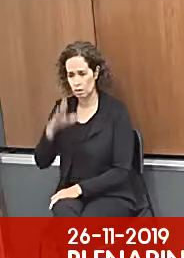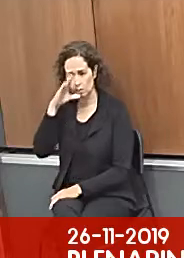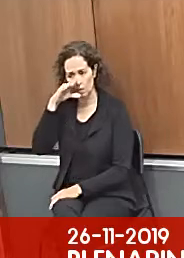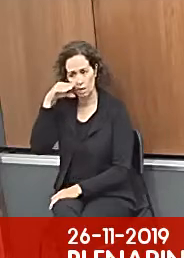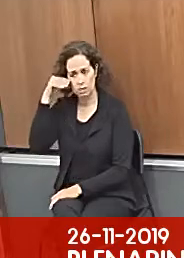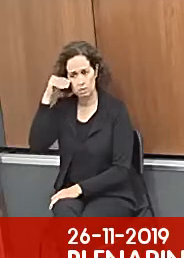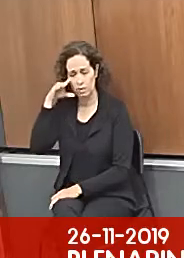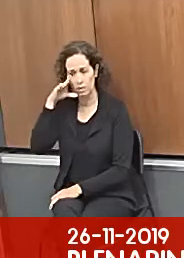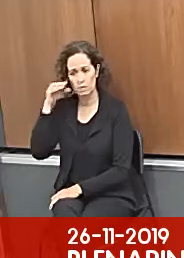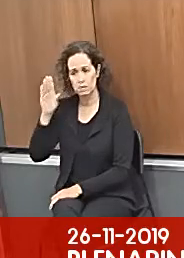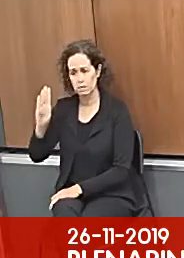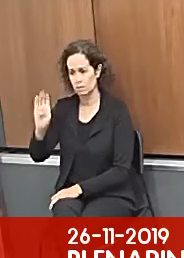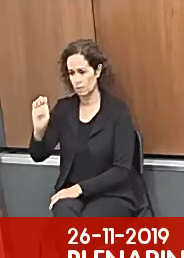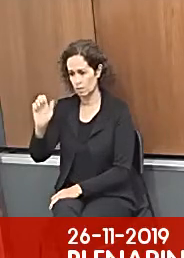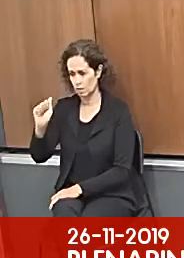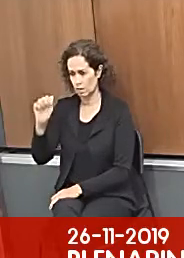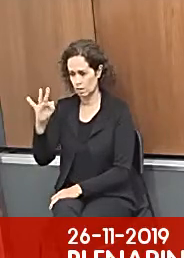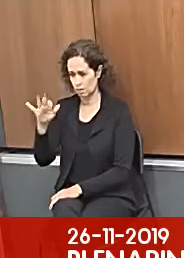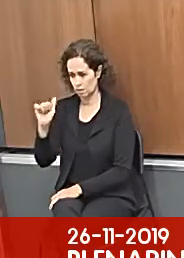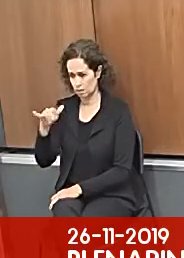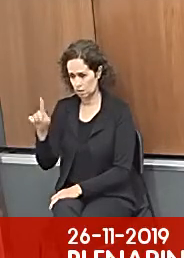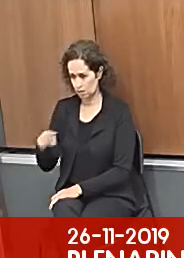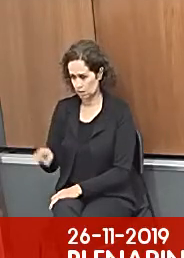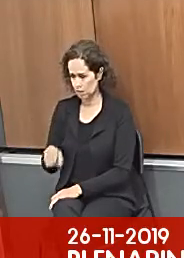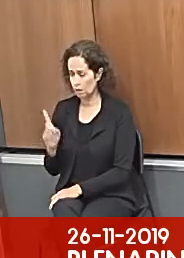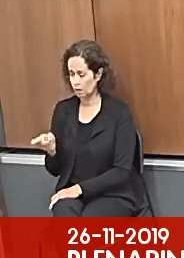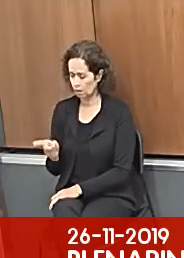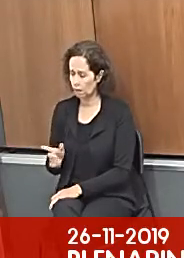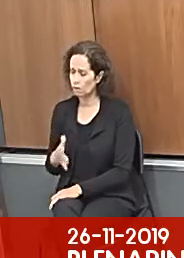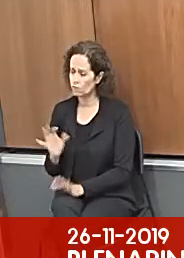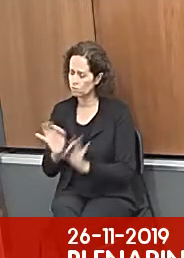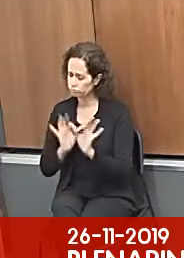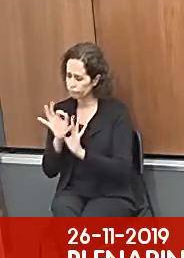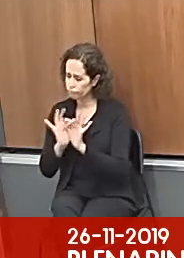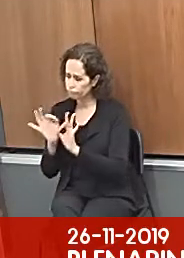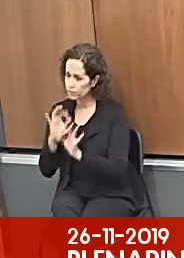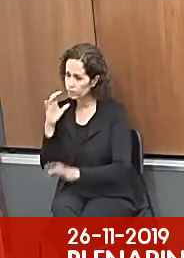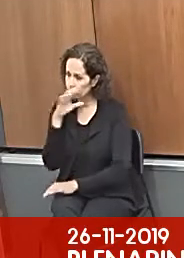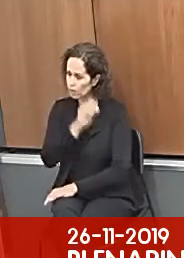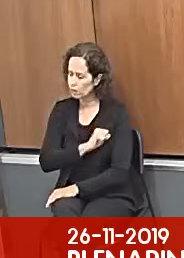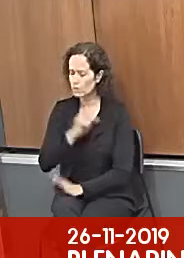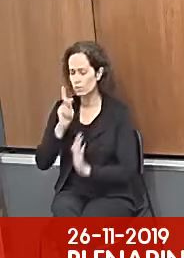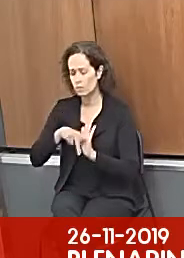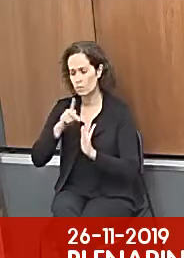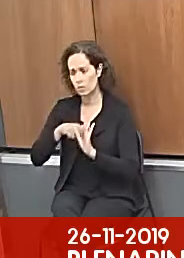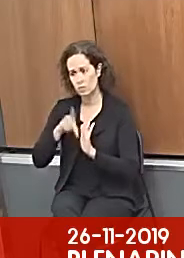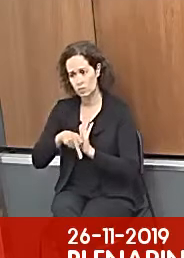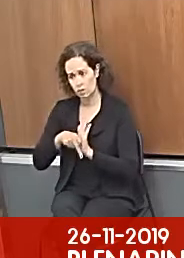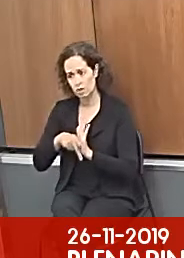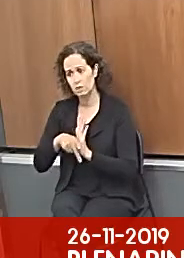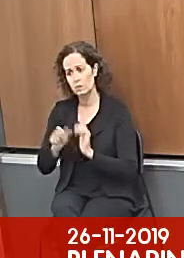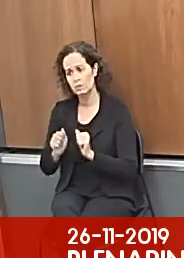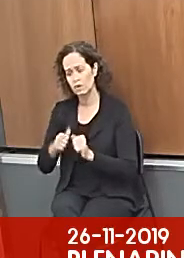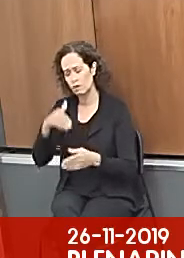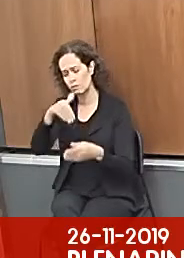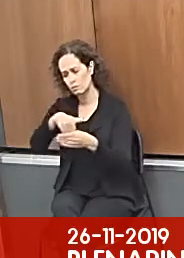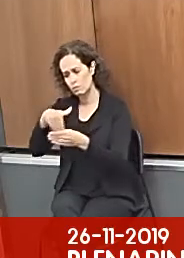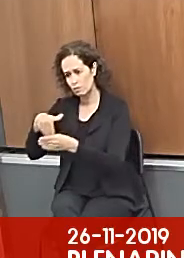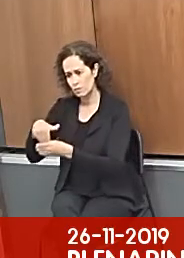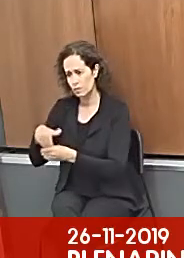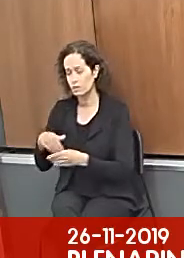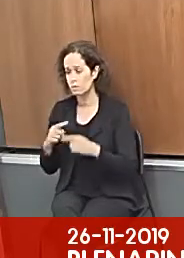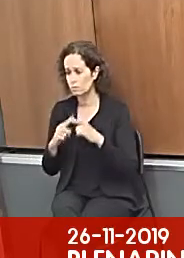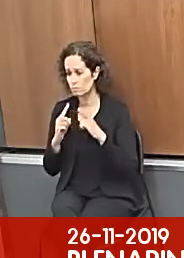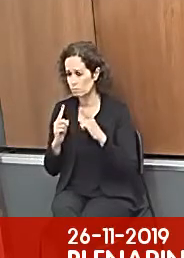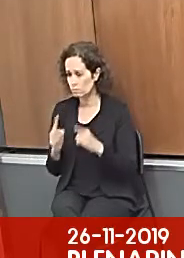Beatriz Cerqueira. Ela se comprometeu a agilizar o máximo possível para que esse projeto possa ir a plenário para a gente votar.